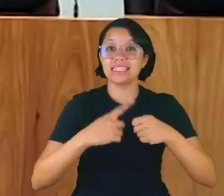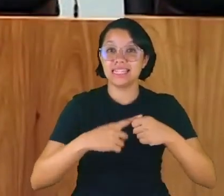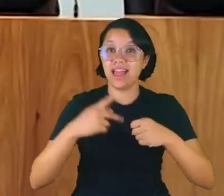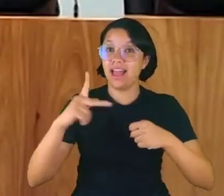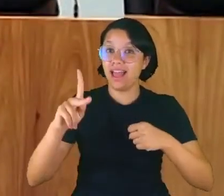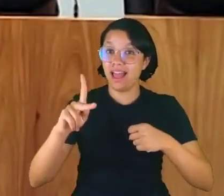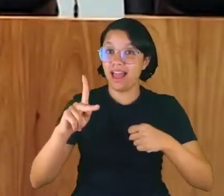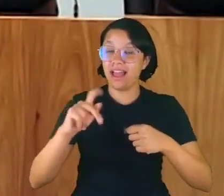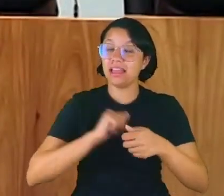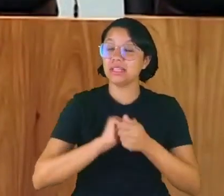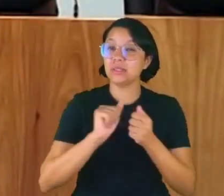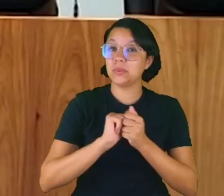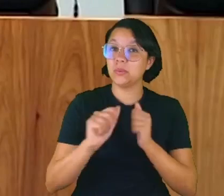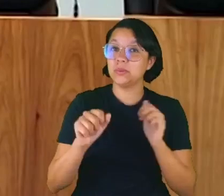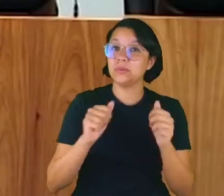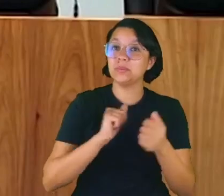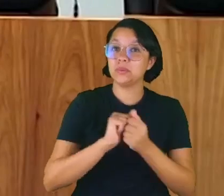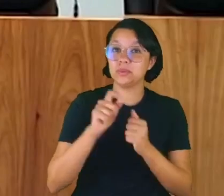santista raiz.